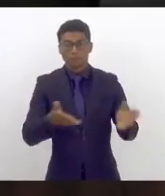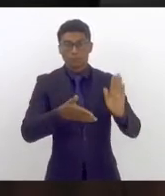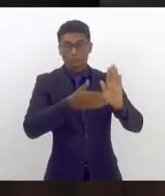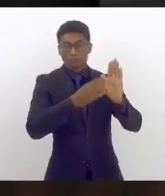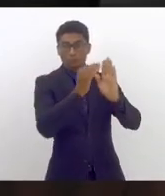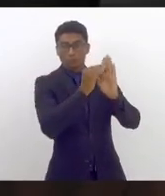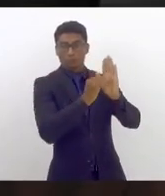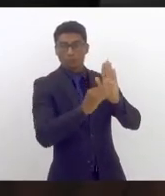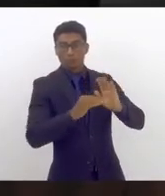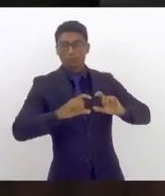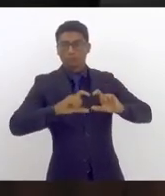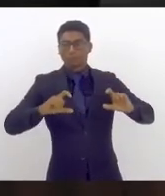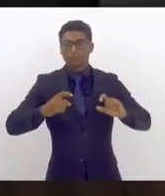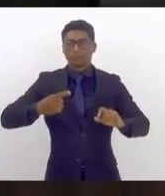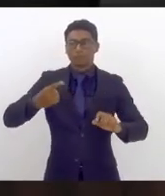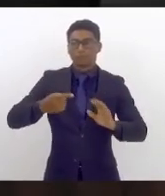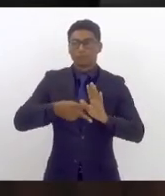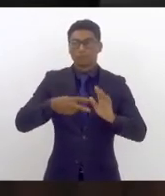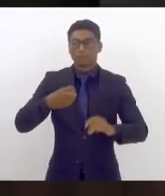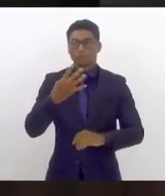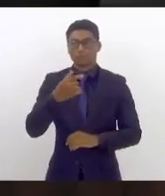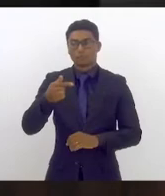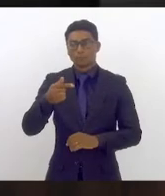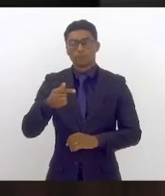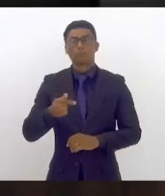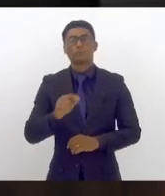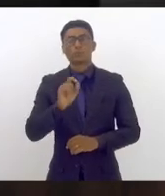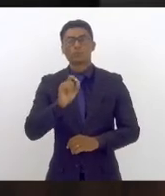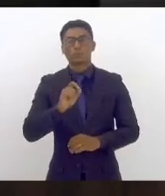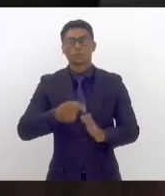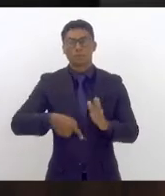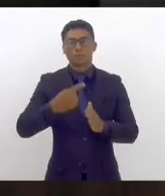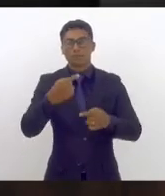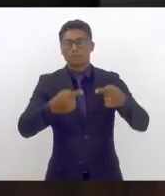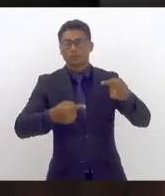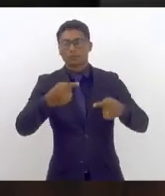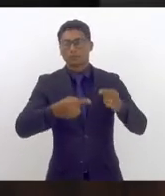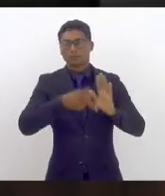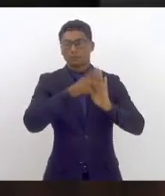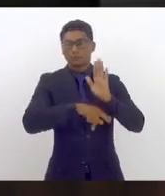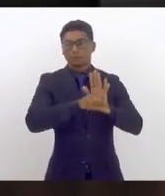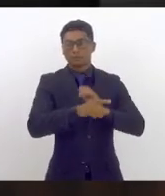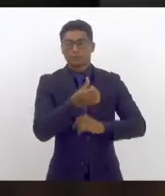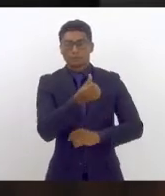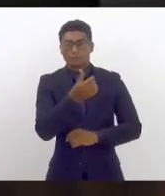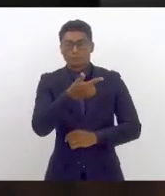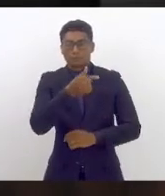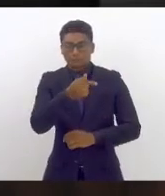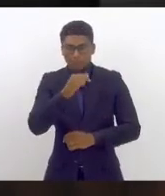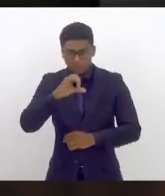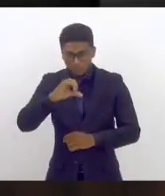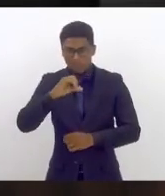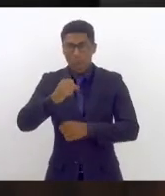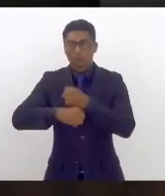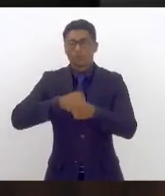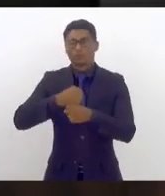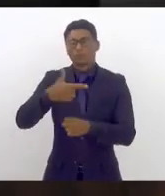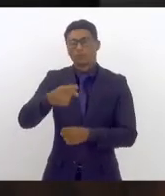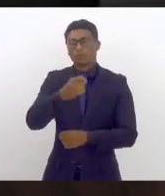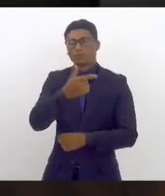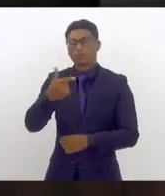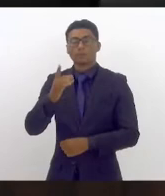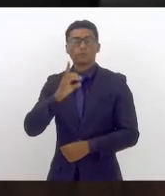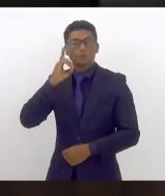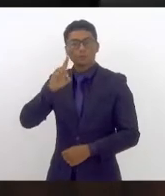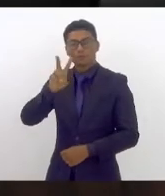primeiro do artigo 47 do Regimento Interno interpretação de nada em primeira discussão projeto Lei 6279 de 22 de autoria Deputado Valdete